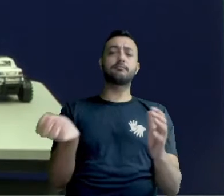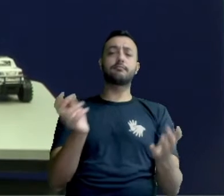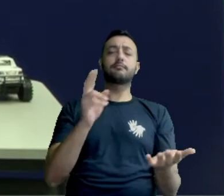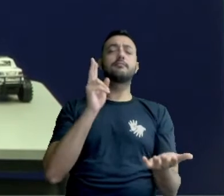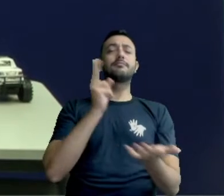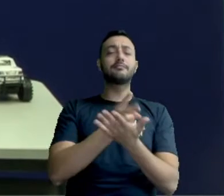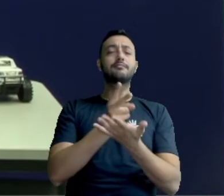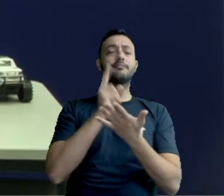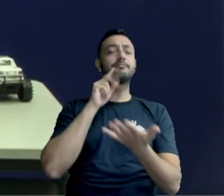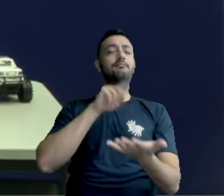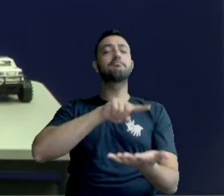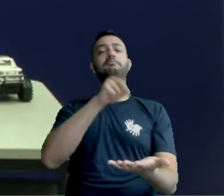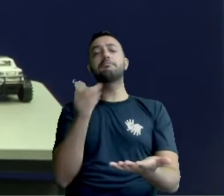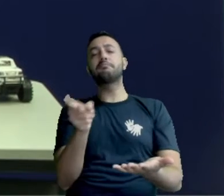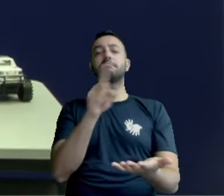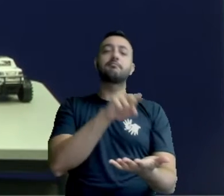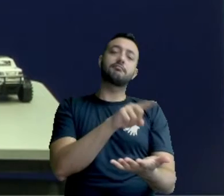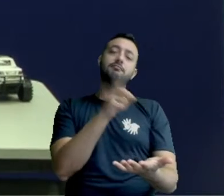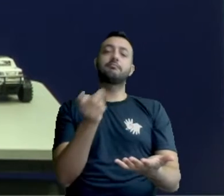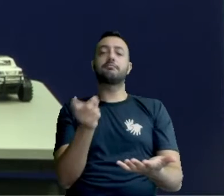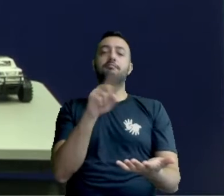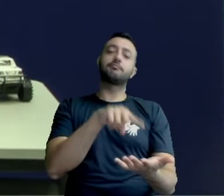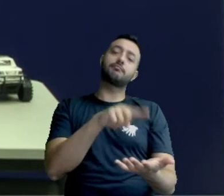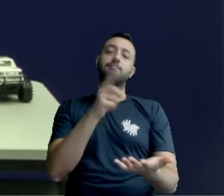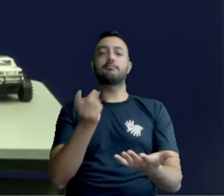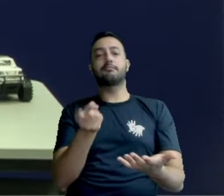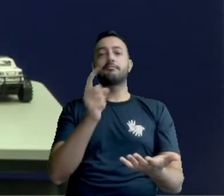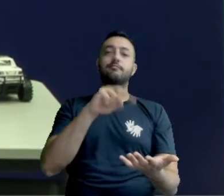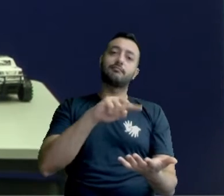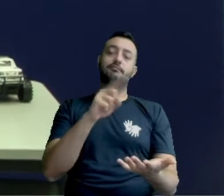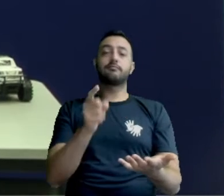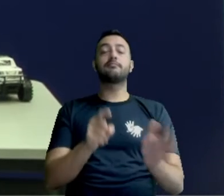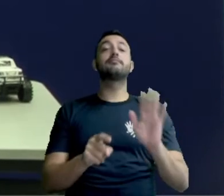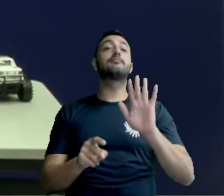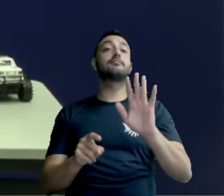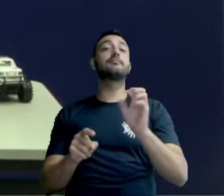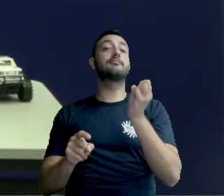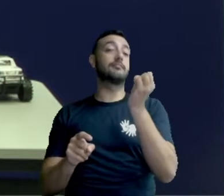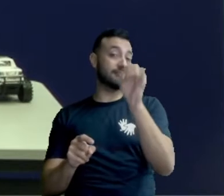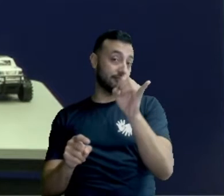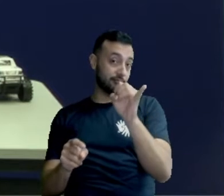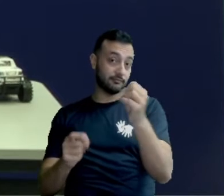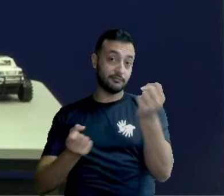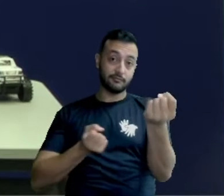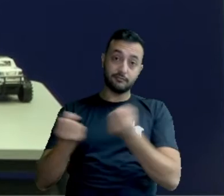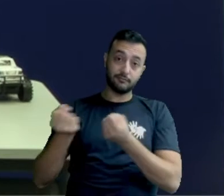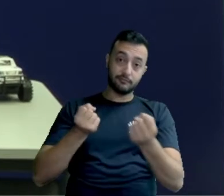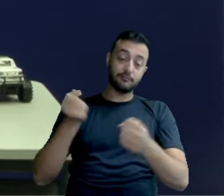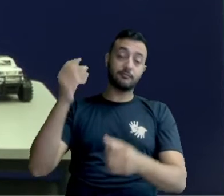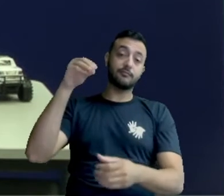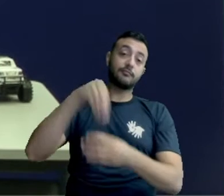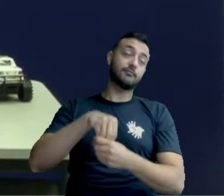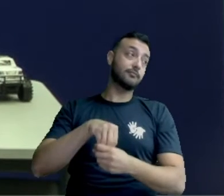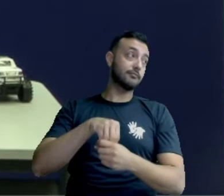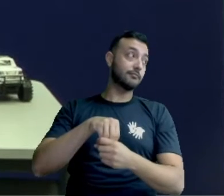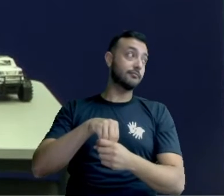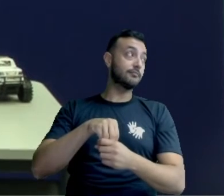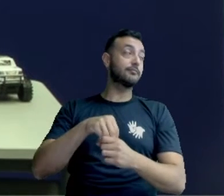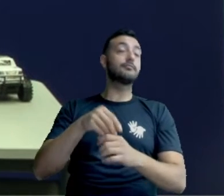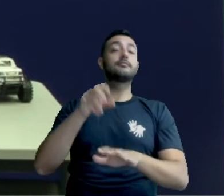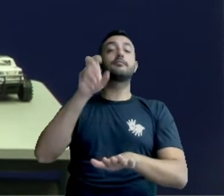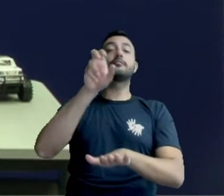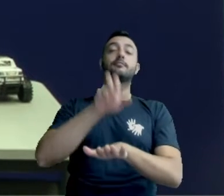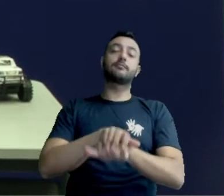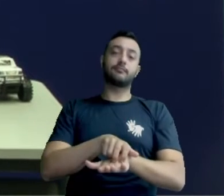arco parábola. Beleza. Agora, se eu tivesse dentro de um carro, tá? Dentro de um